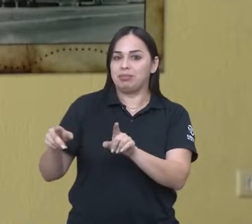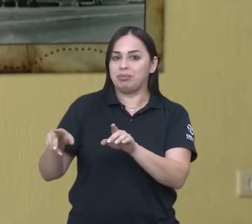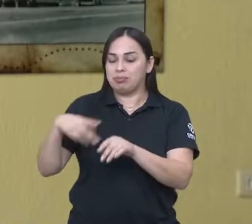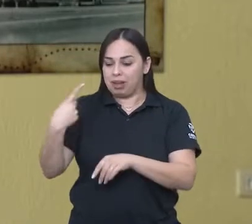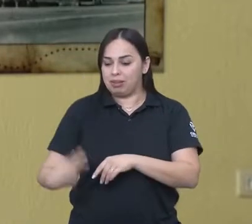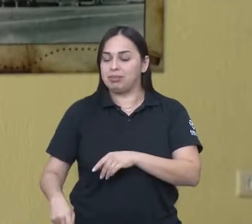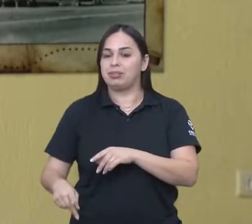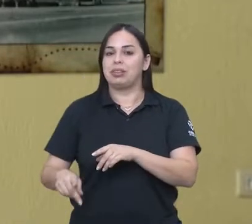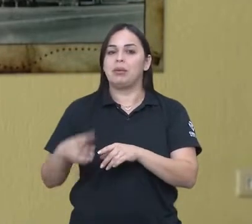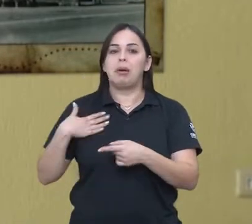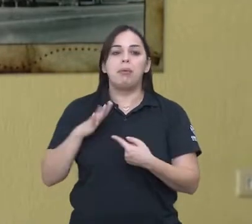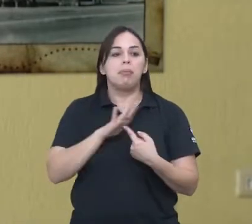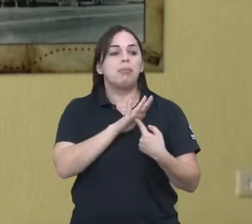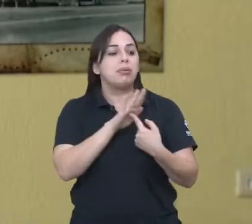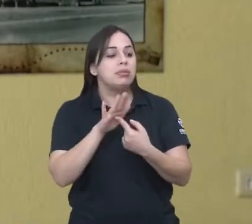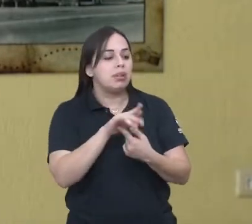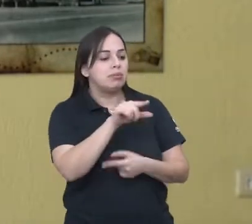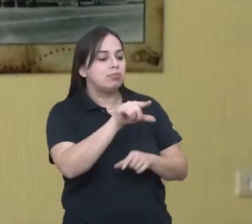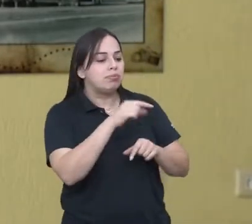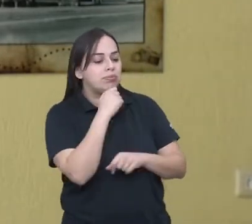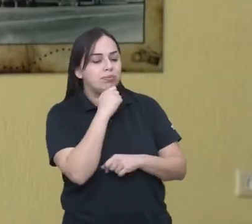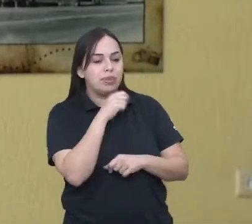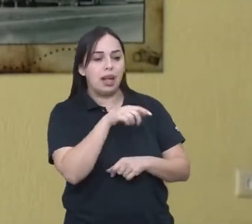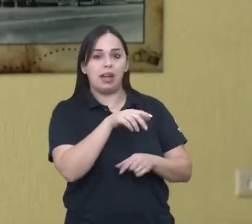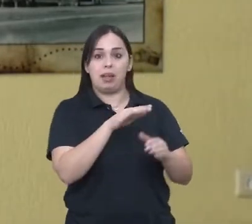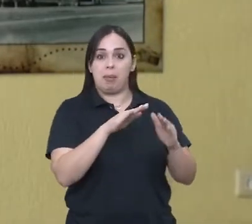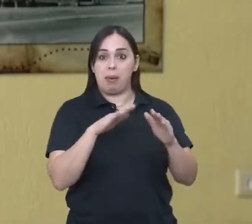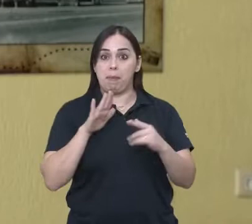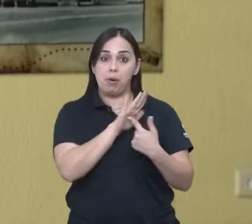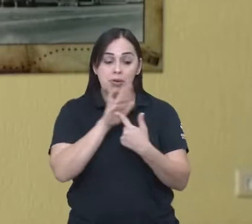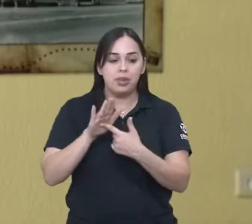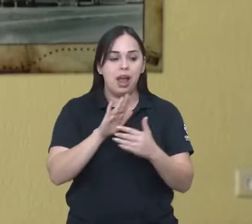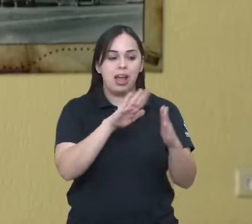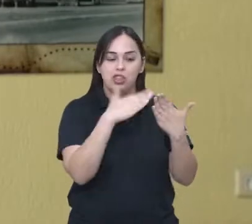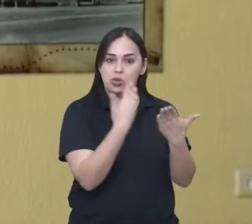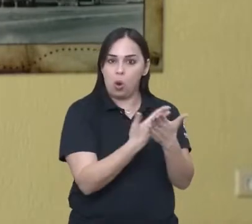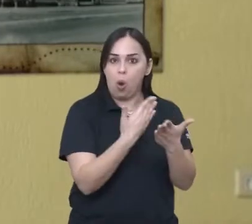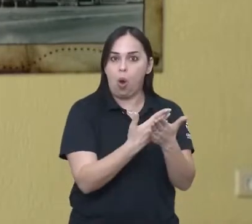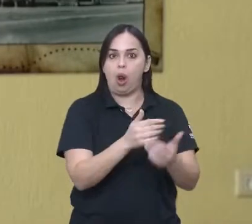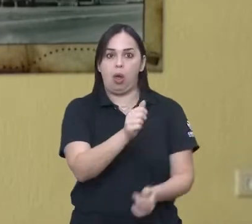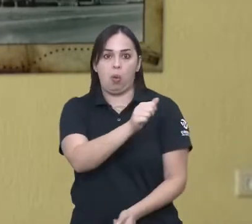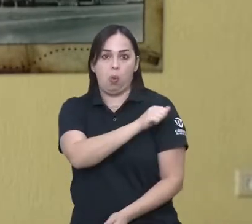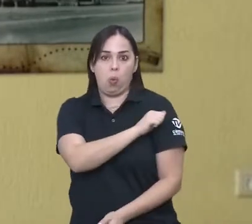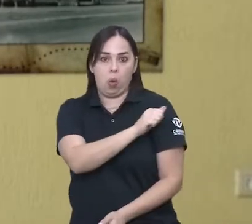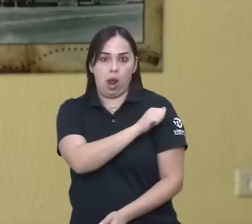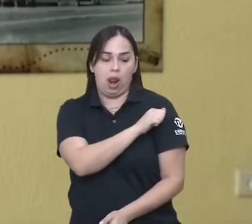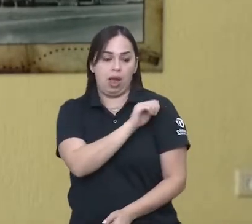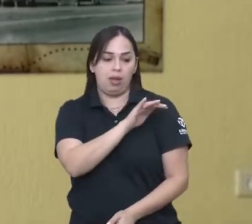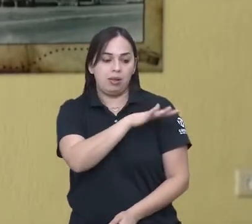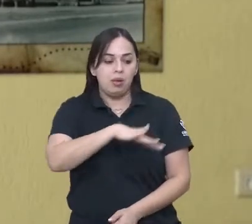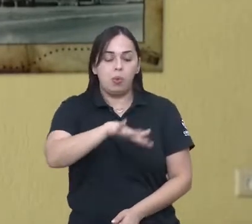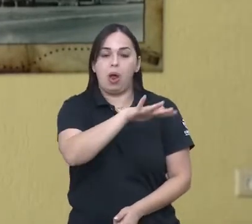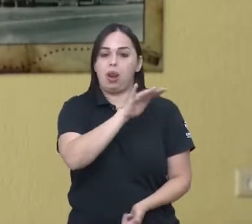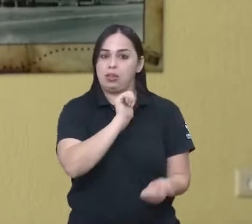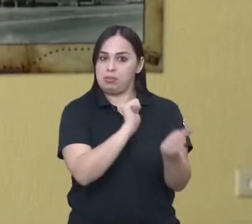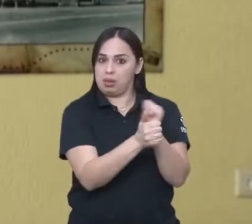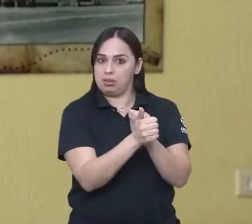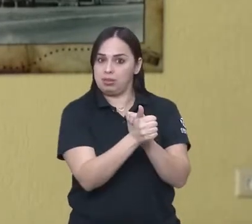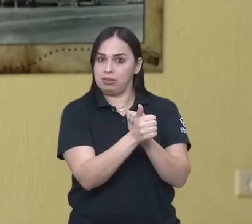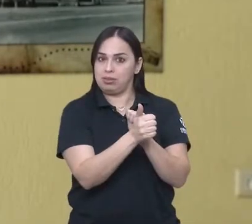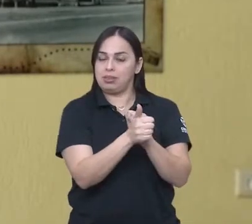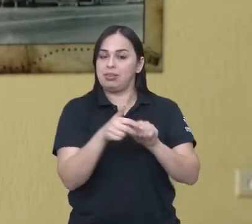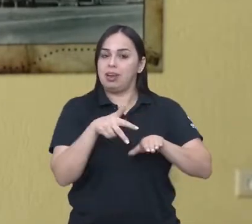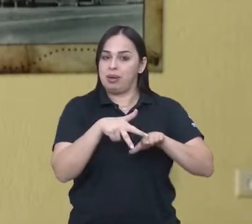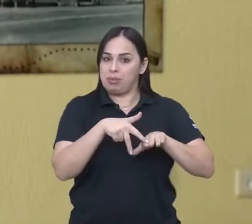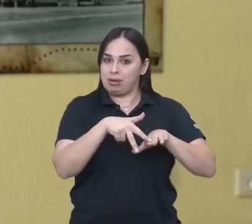aprovado, para a gente ter uma vitrine para expor as nossas escolinhas, os nossos alunos, os nossos esportistas aqui de São